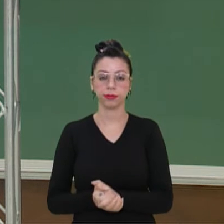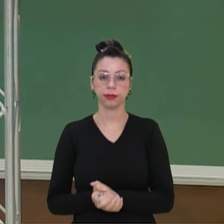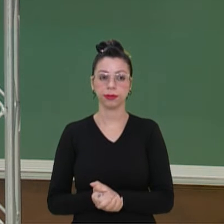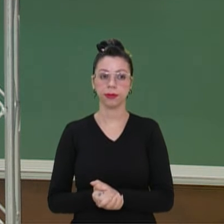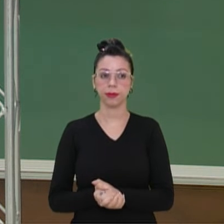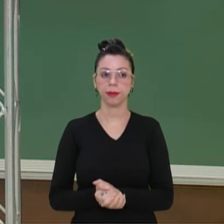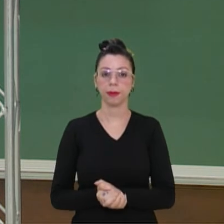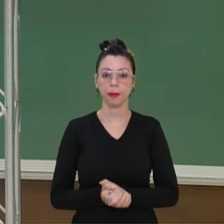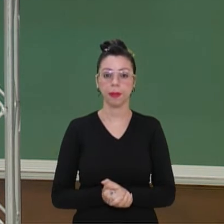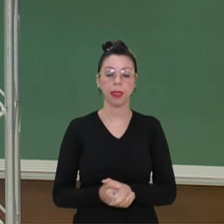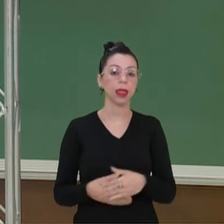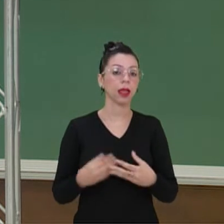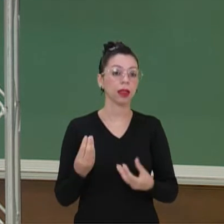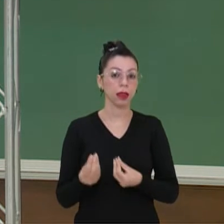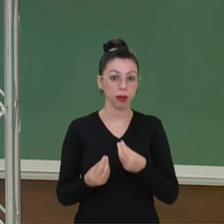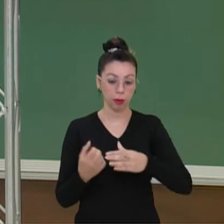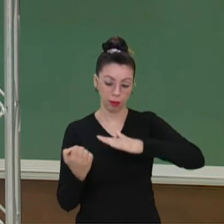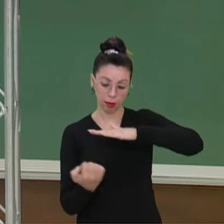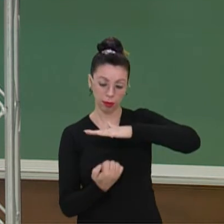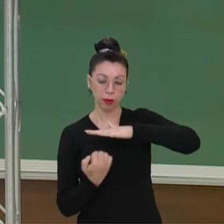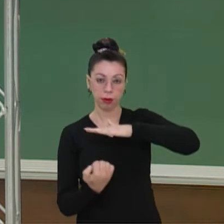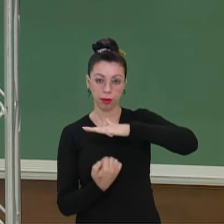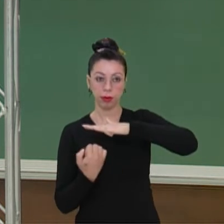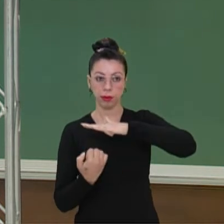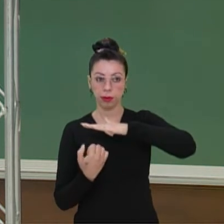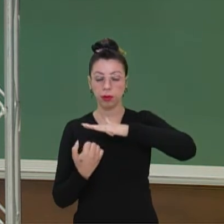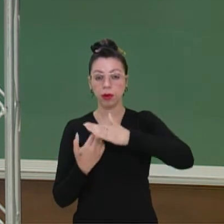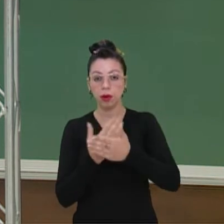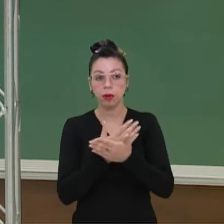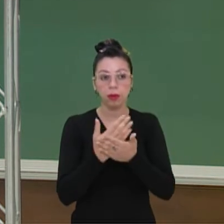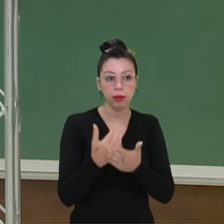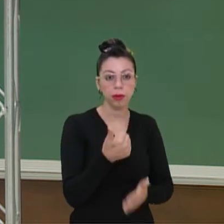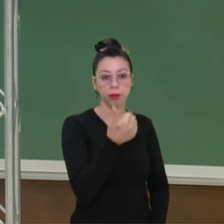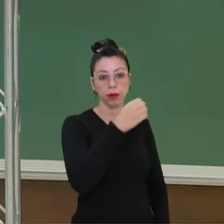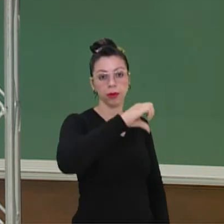só, então como a empresa, tá? Ela começou em